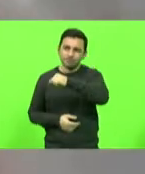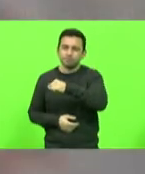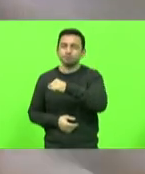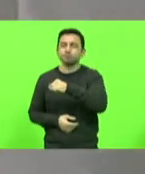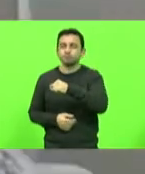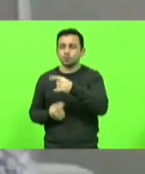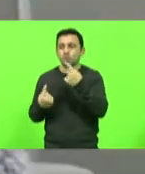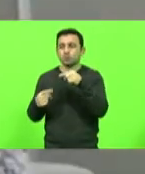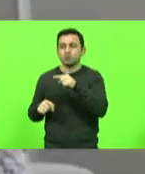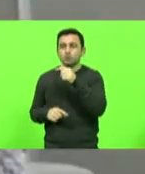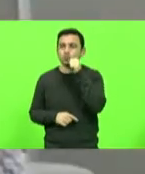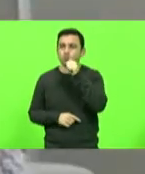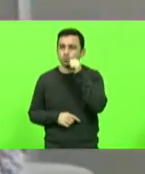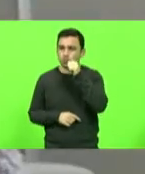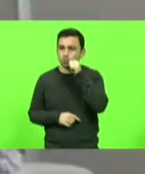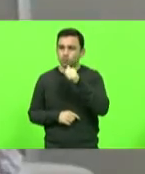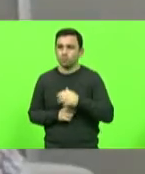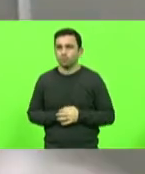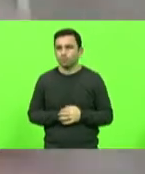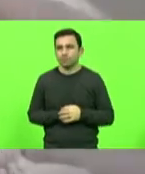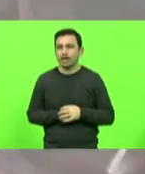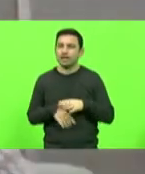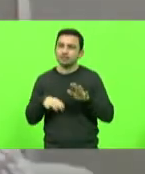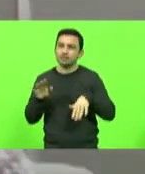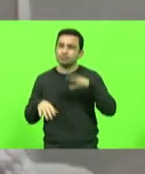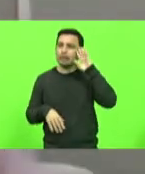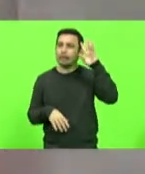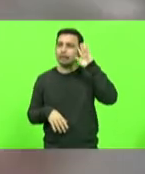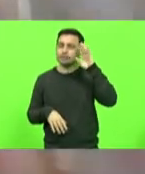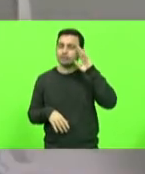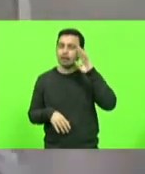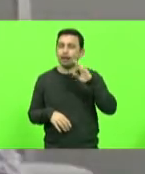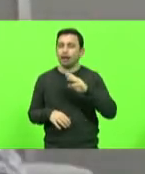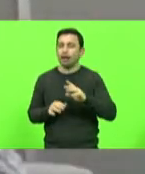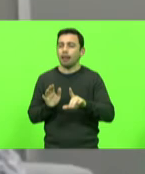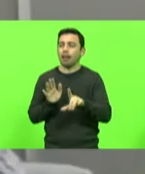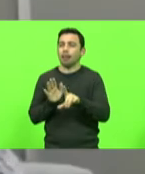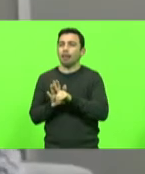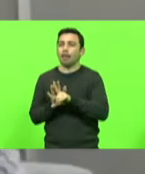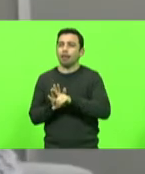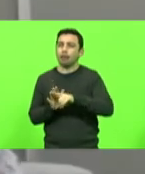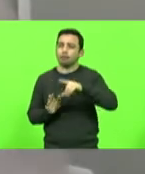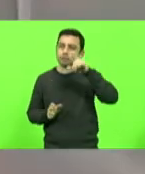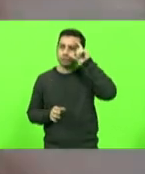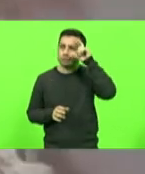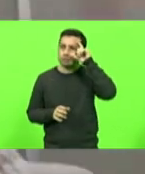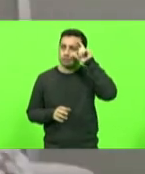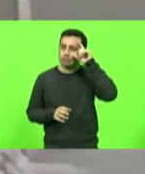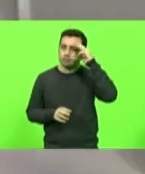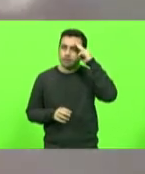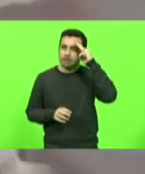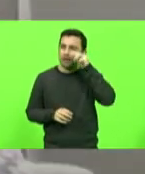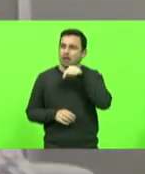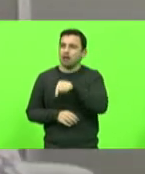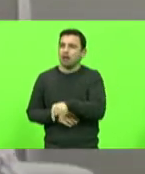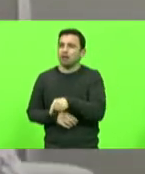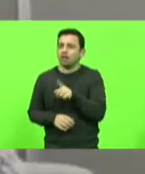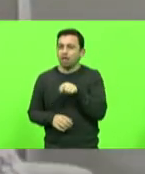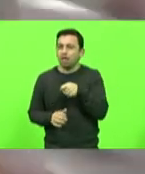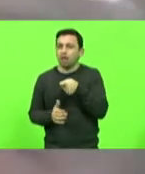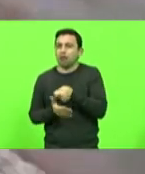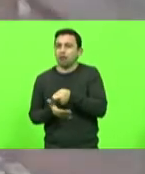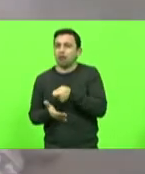vezes a gente pensa que a Lei Maria da Penha ela só tem o objetivo de punir o agressor, quando, na verdade, seus eixos